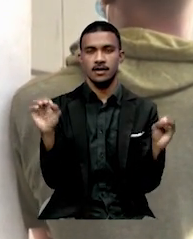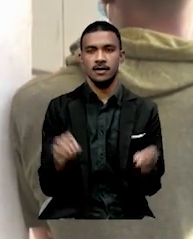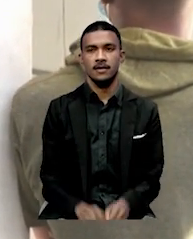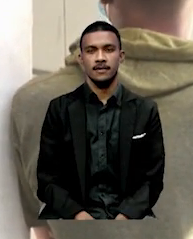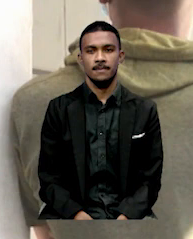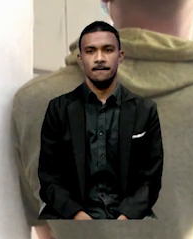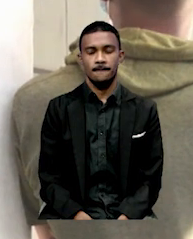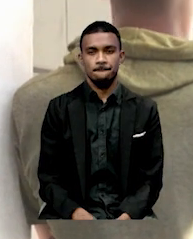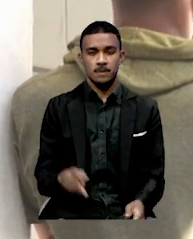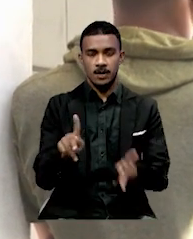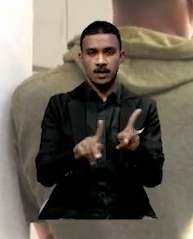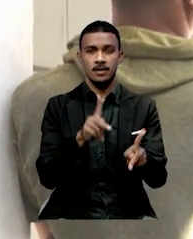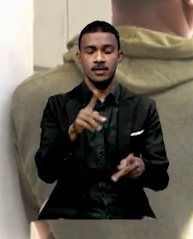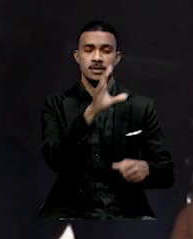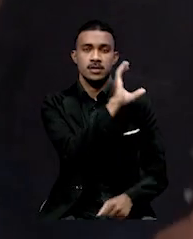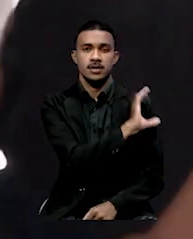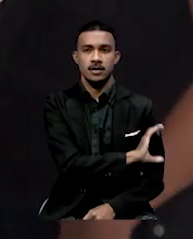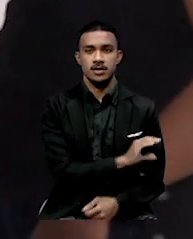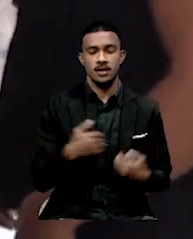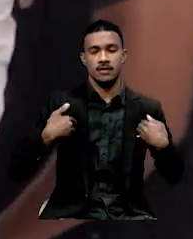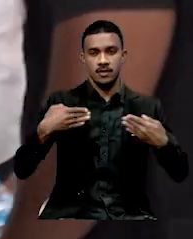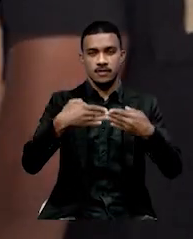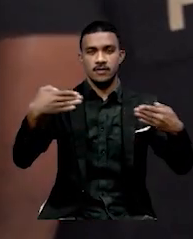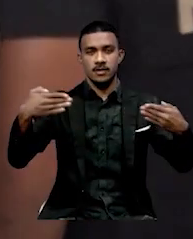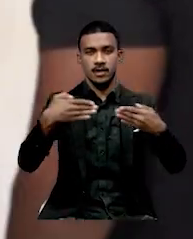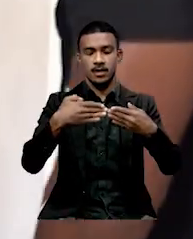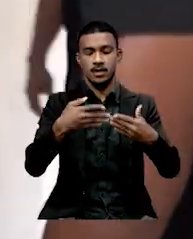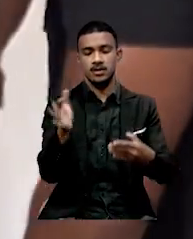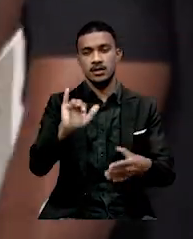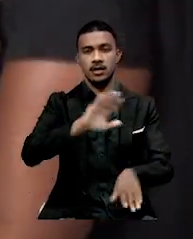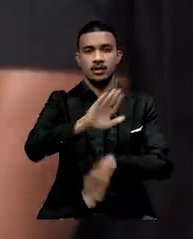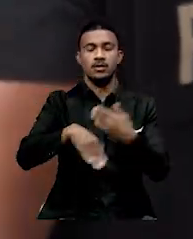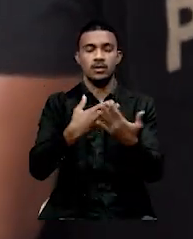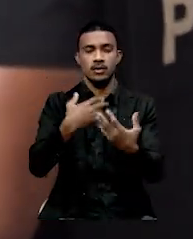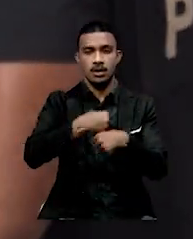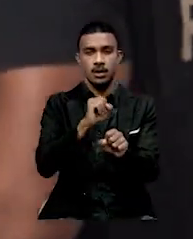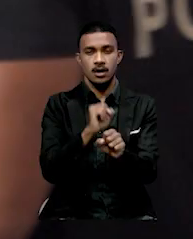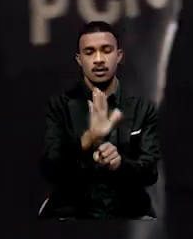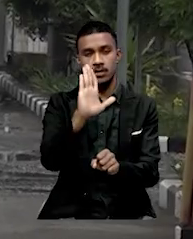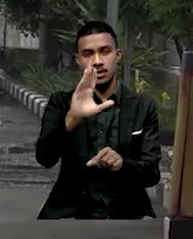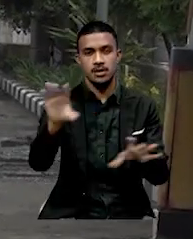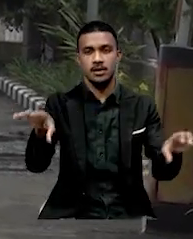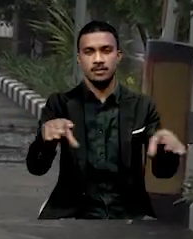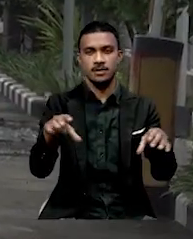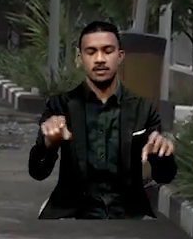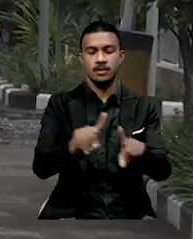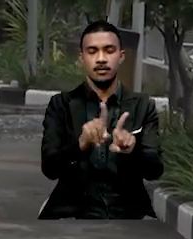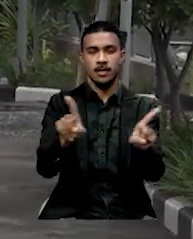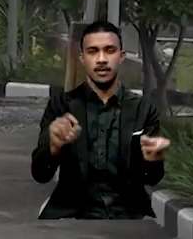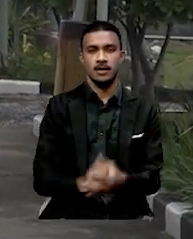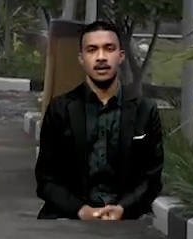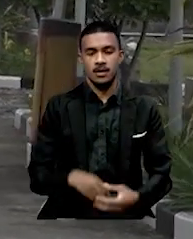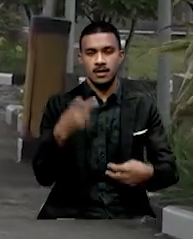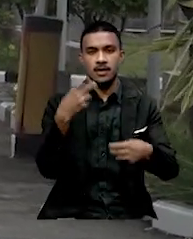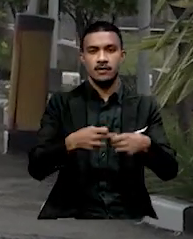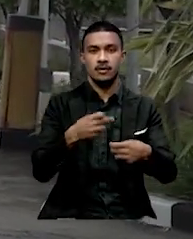autoridade segurança ia fronteira sira hutu halonia kenar mai be